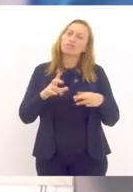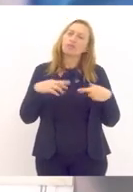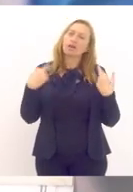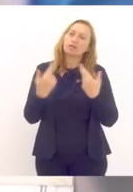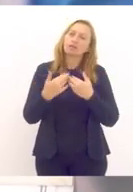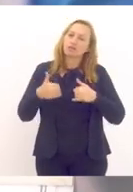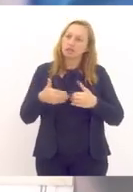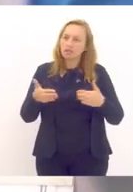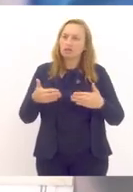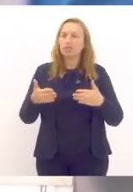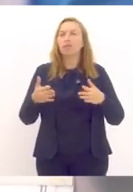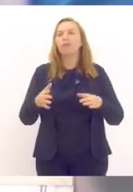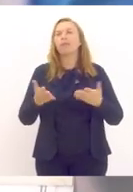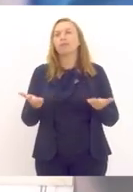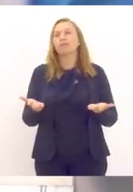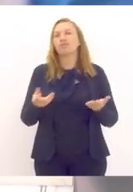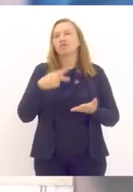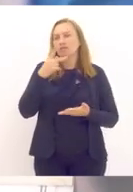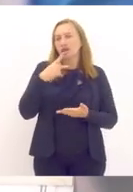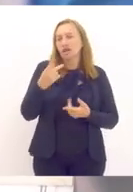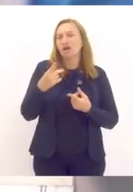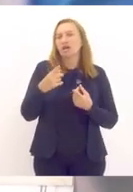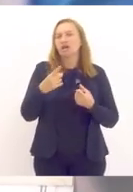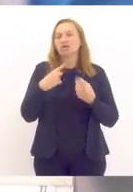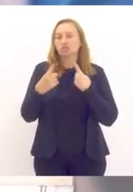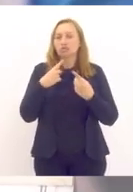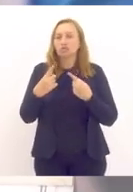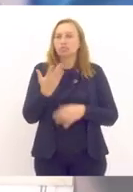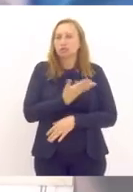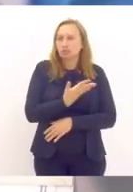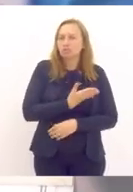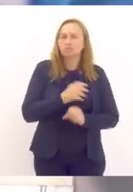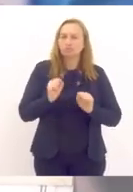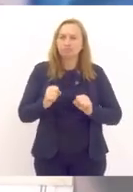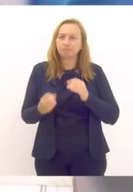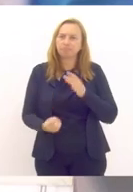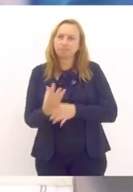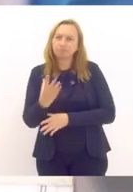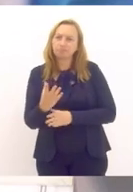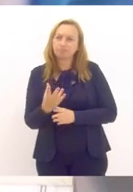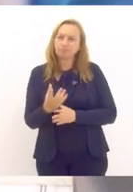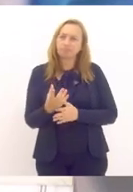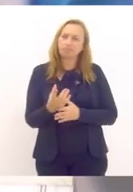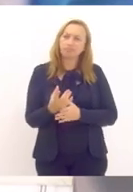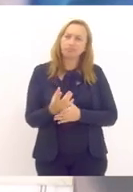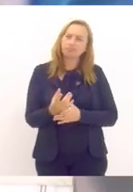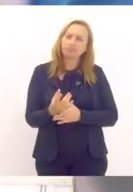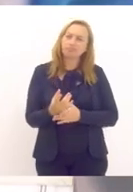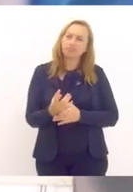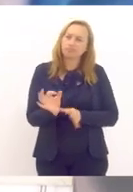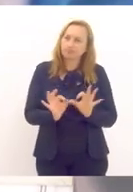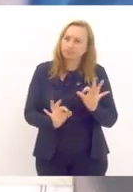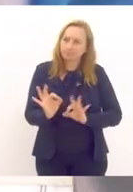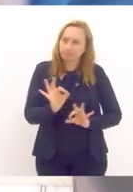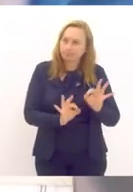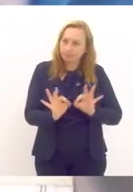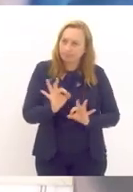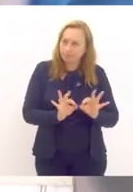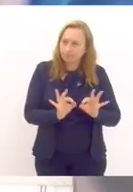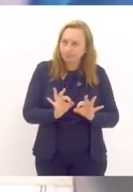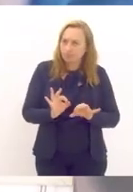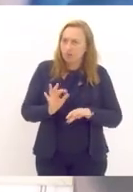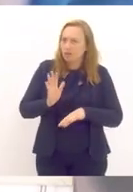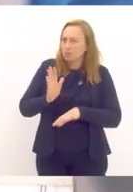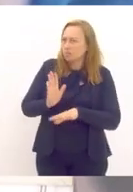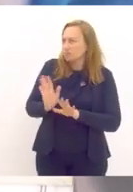que eu vou levar a debate dos colegas é que a gente possa criar um calendário, secretário Nelson, secretário Lobo, que a gente possa ter mais ou